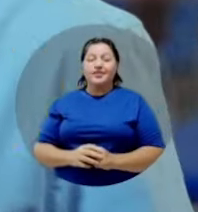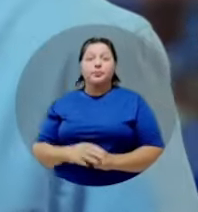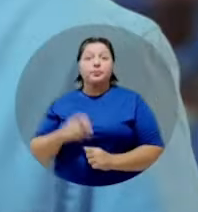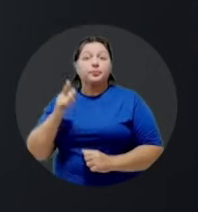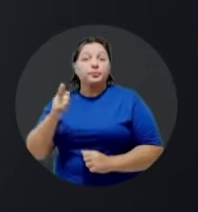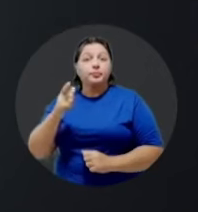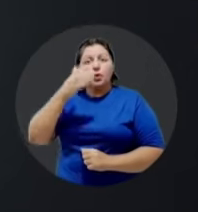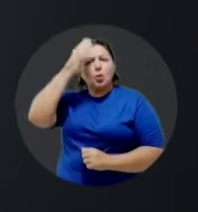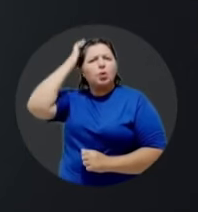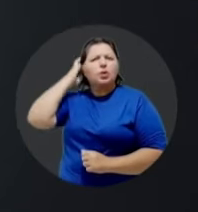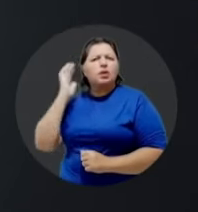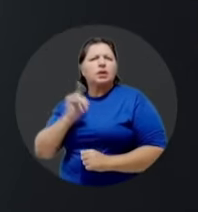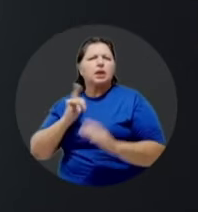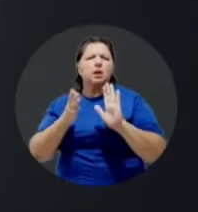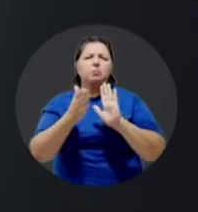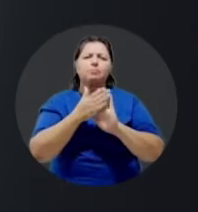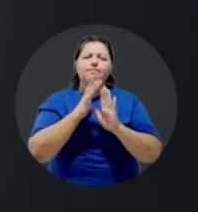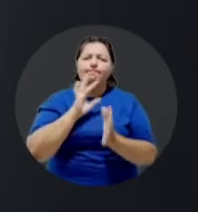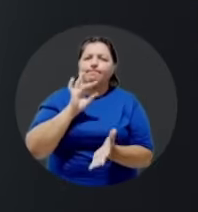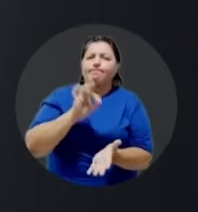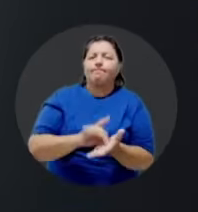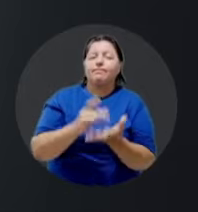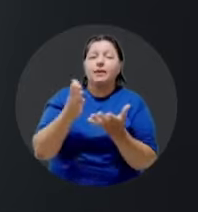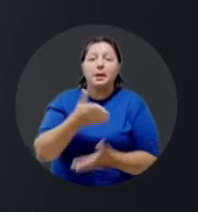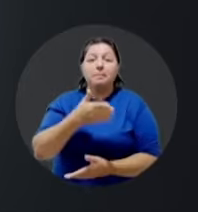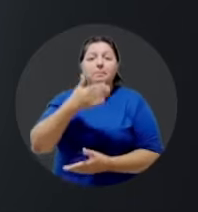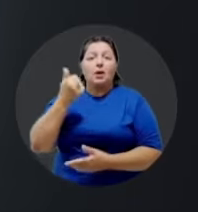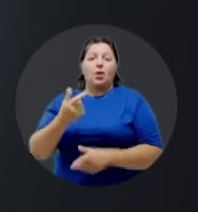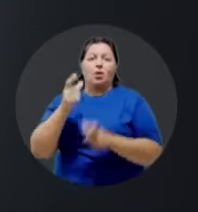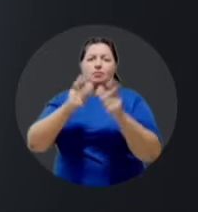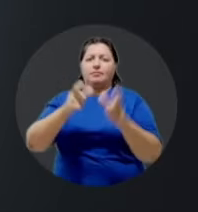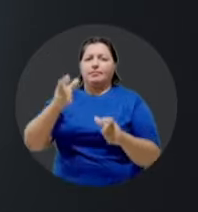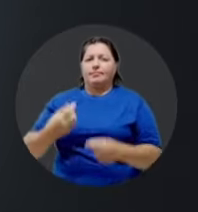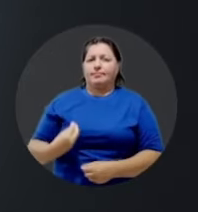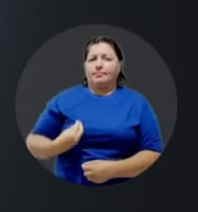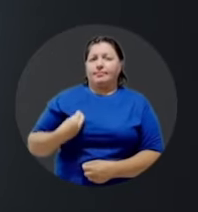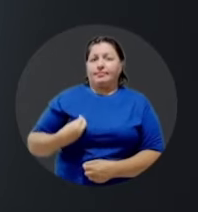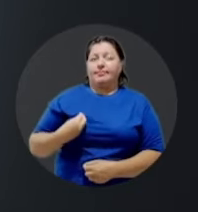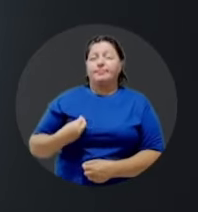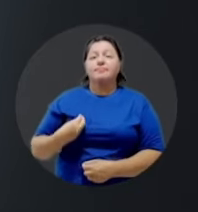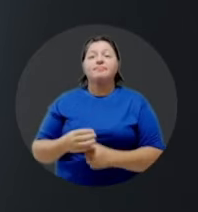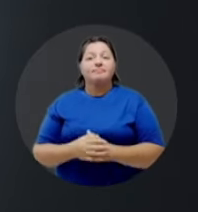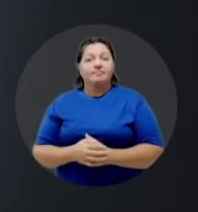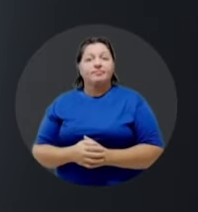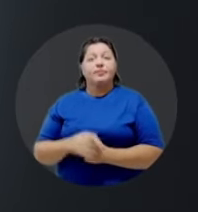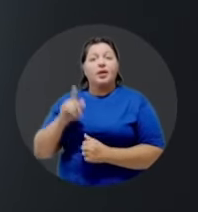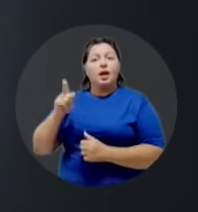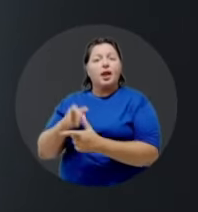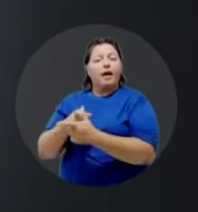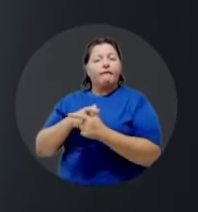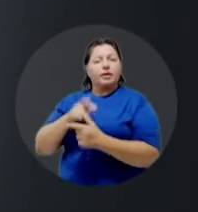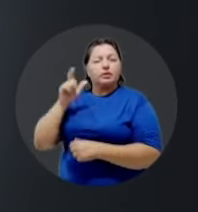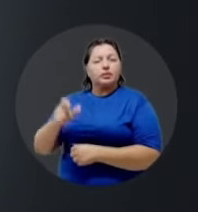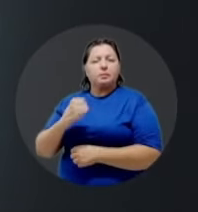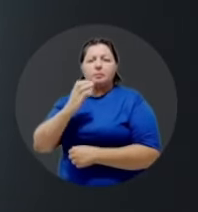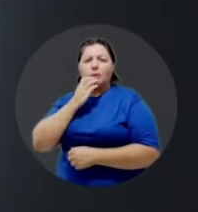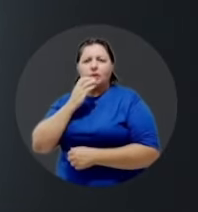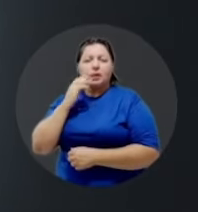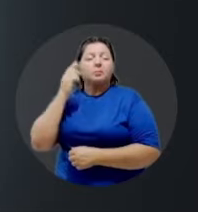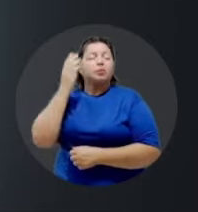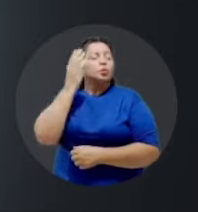por refeição. Enquanto Rodrigo tem propostas concretas para melhorar a vida das pessoas, o governador